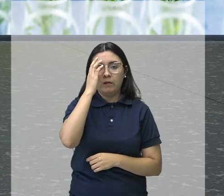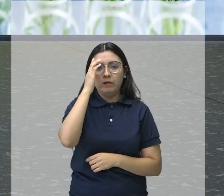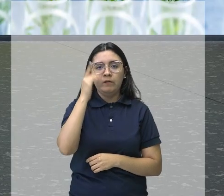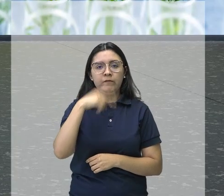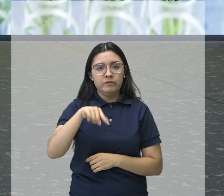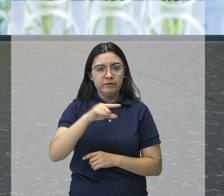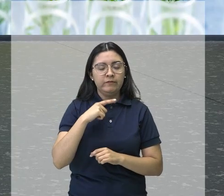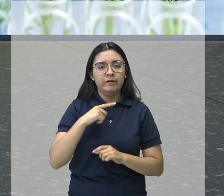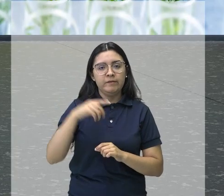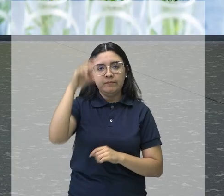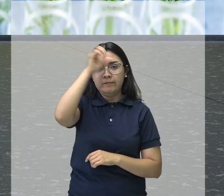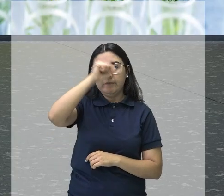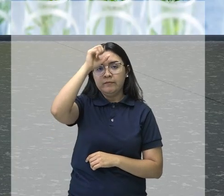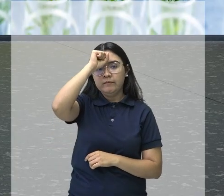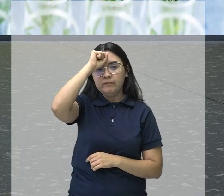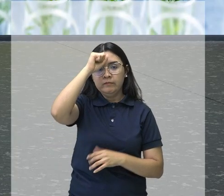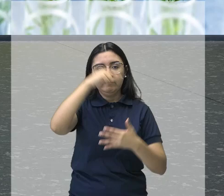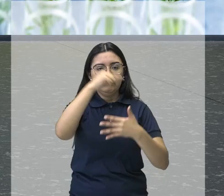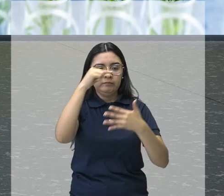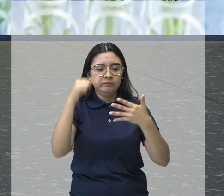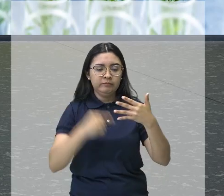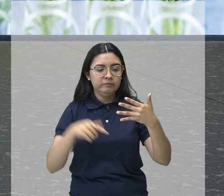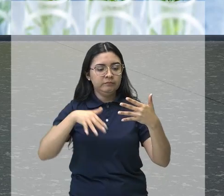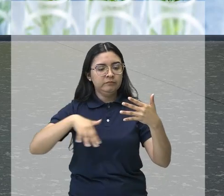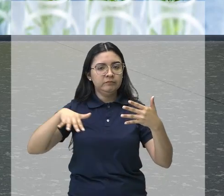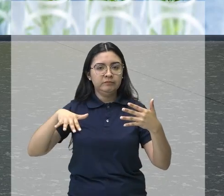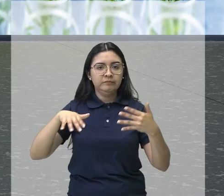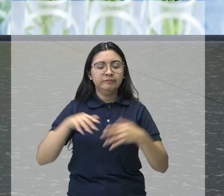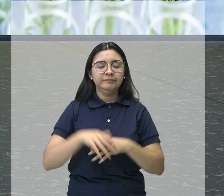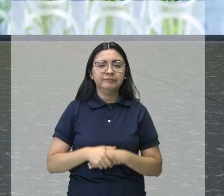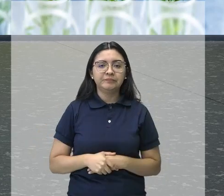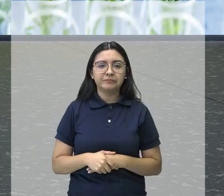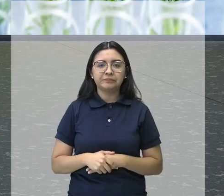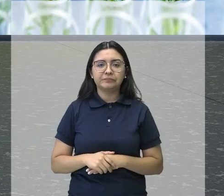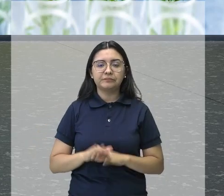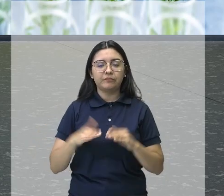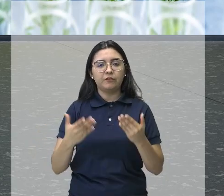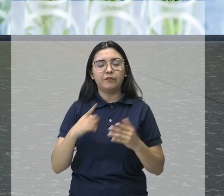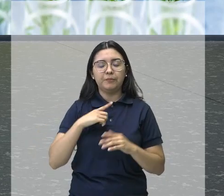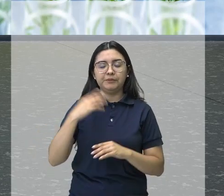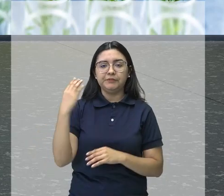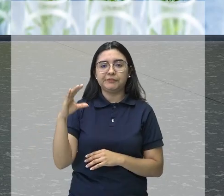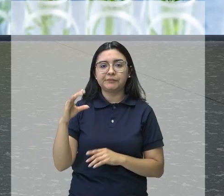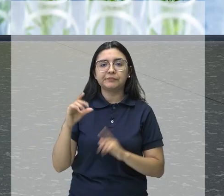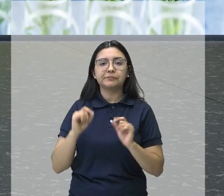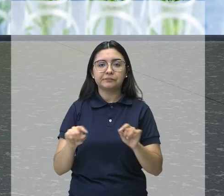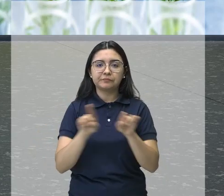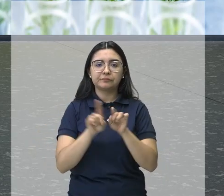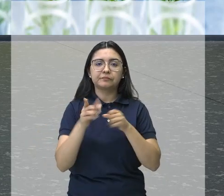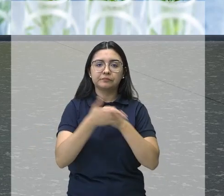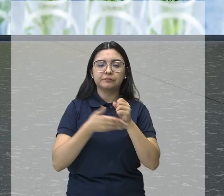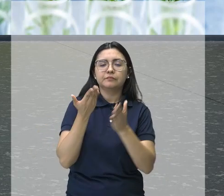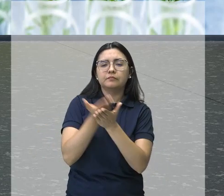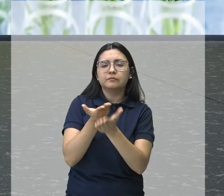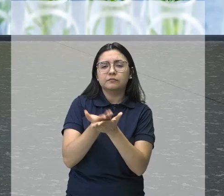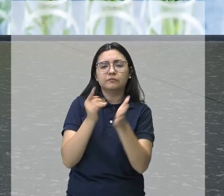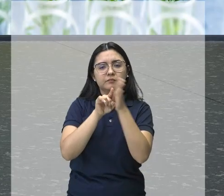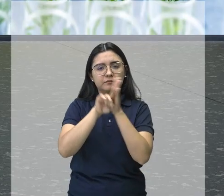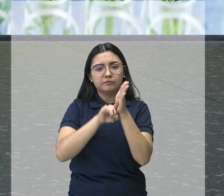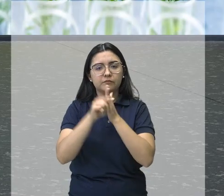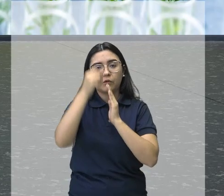vai desenvolver a partir de algumas dessas atividades, de forma científica, embasada em estudos,